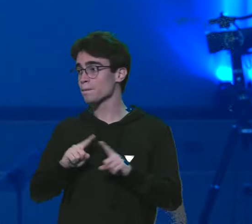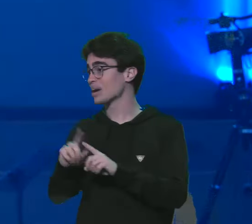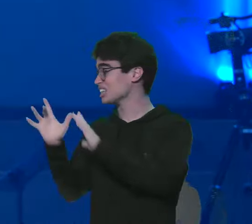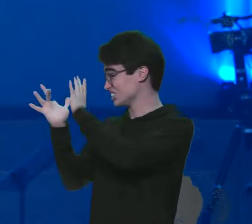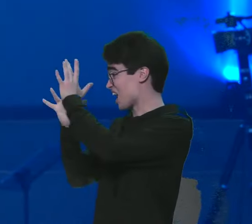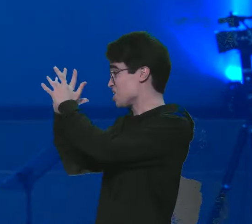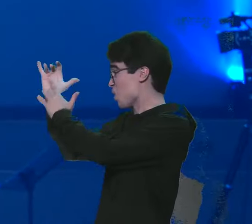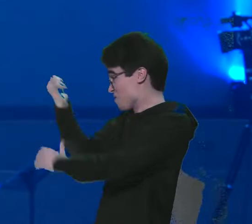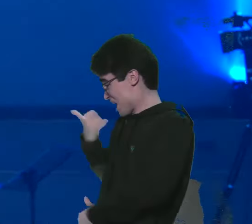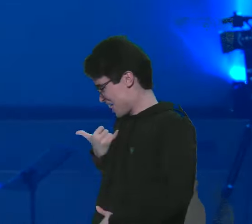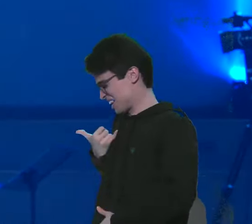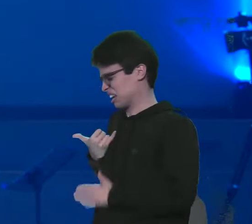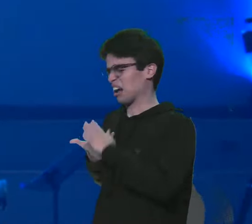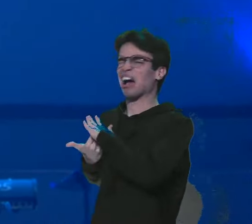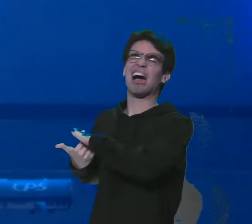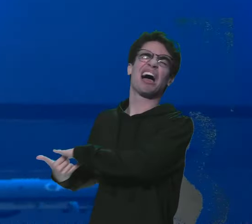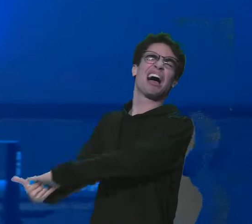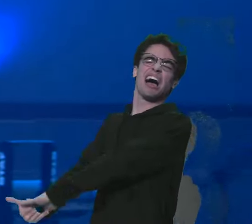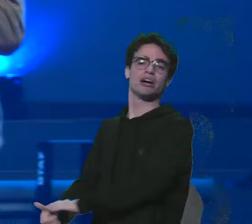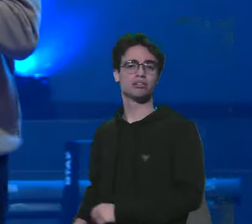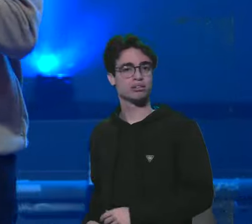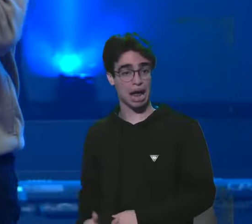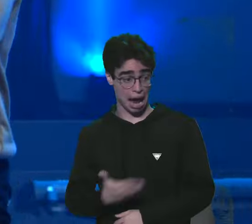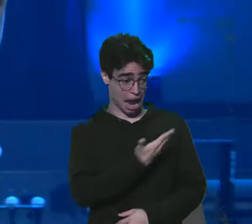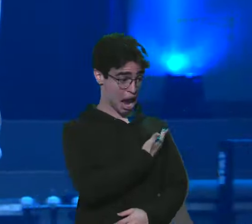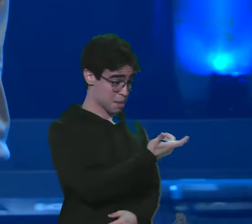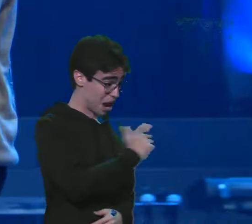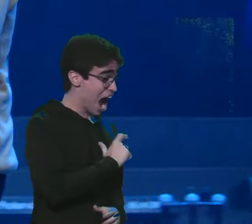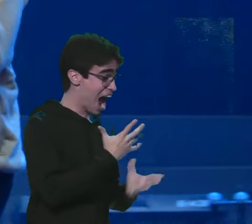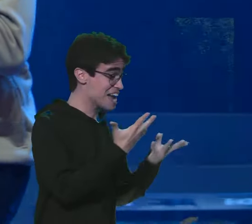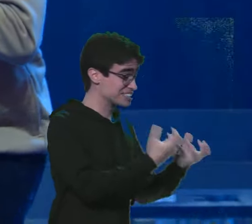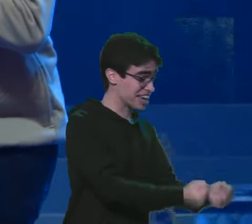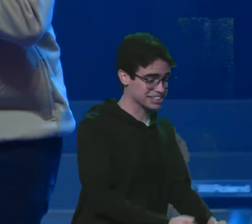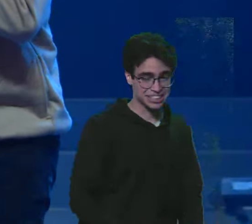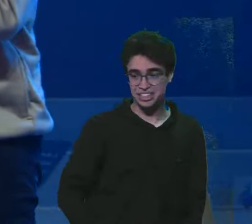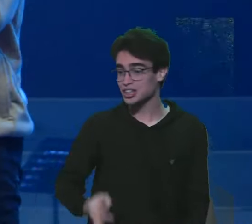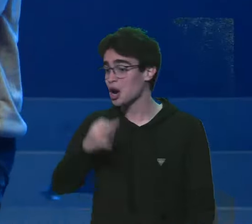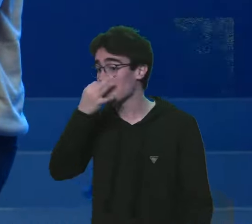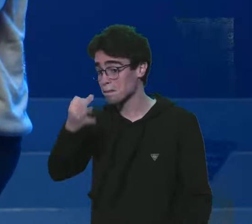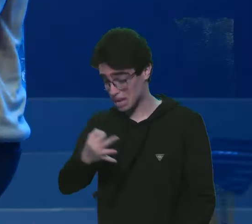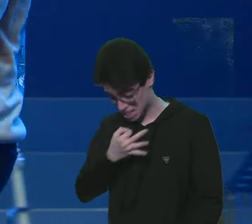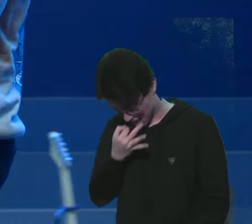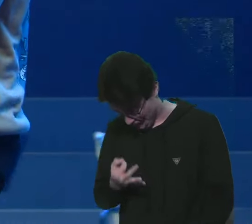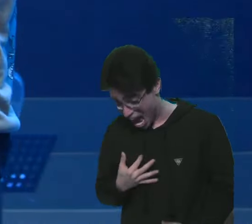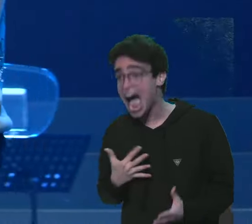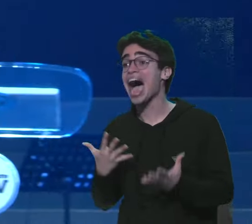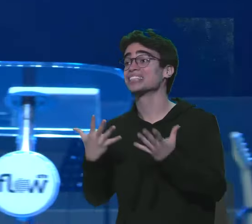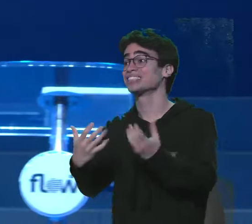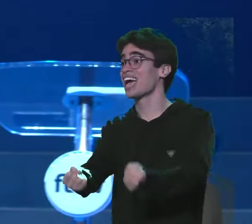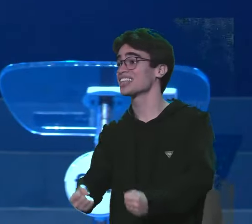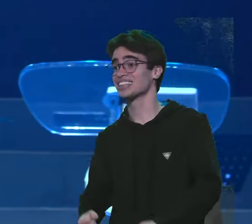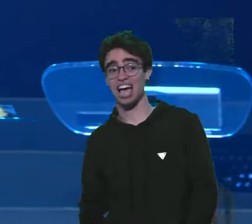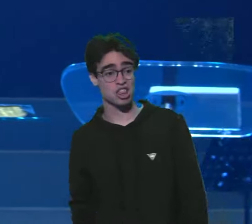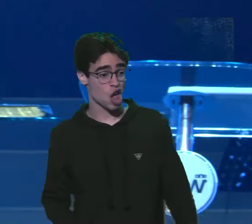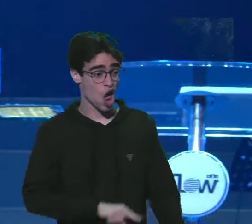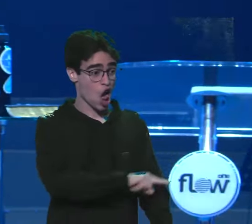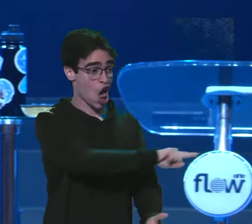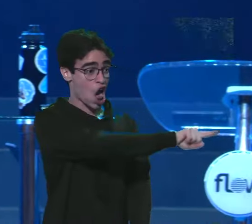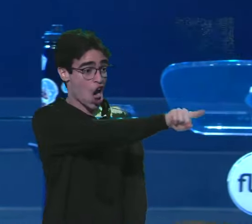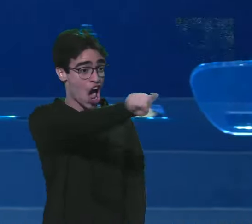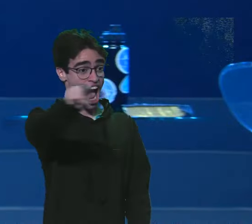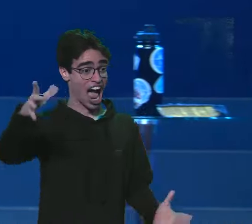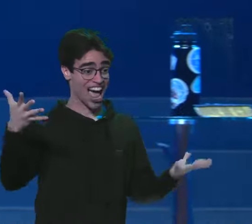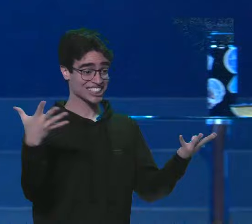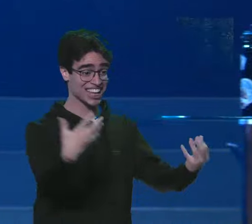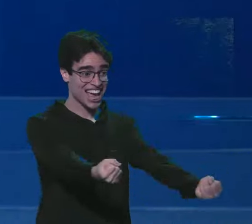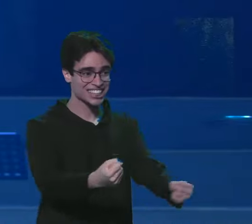você. Você ouve o que o amigo fala, você ouve o que comentam na sua rede social, você ouve tudo,